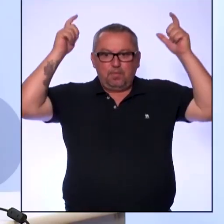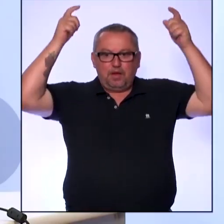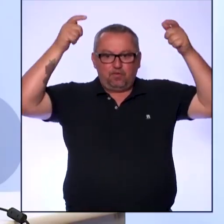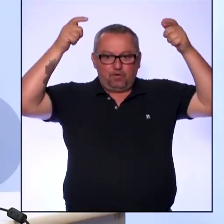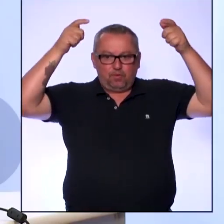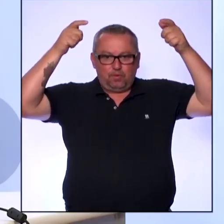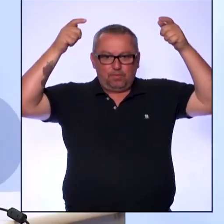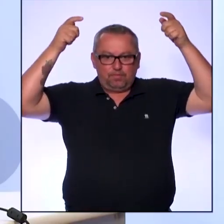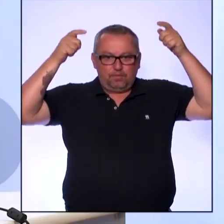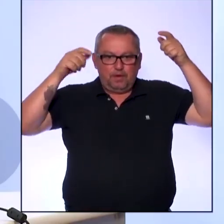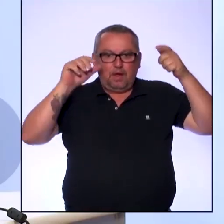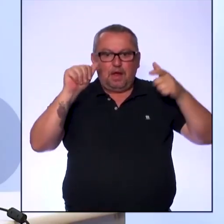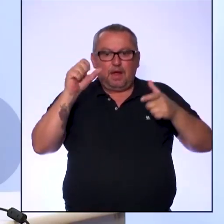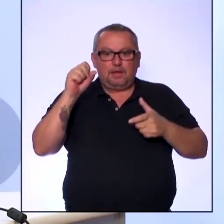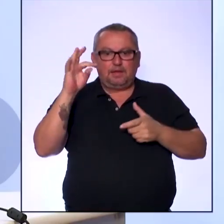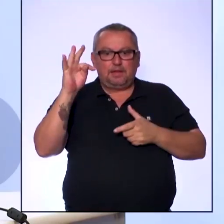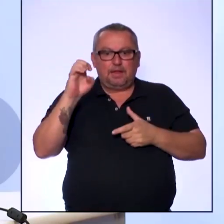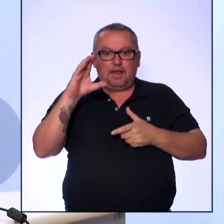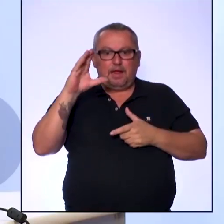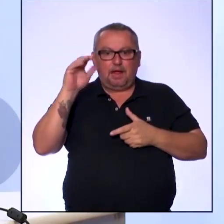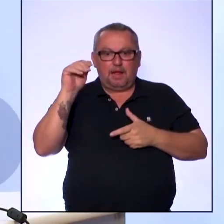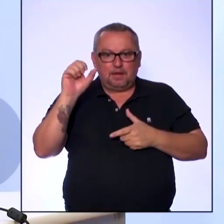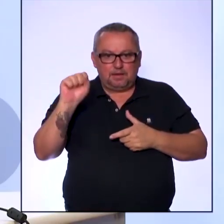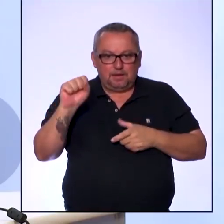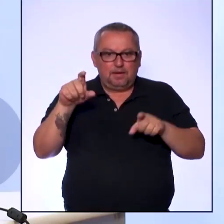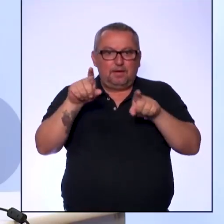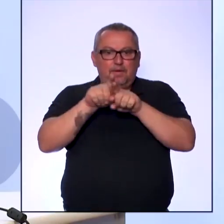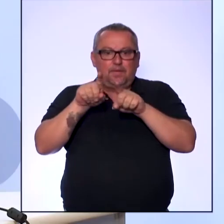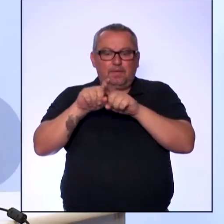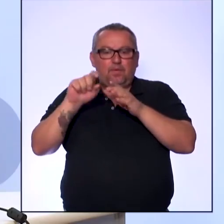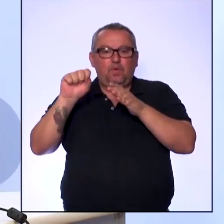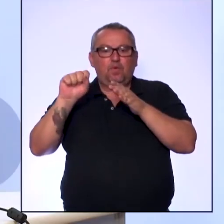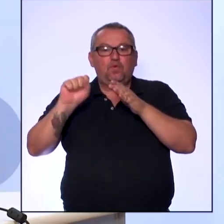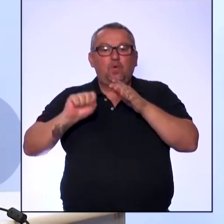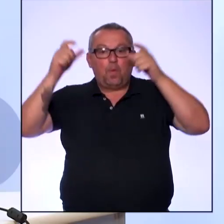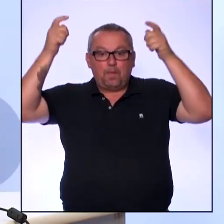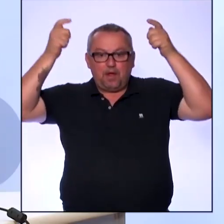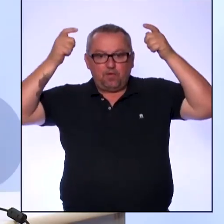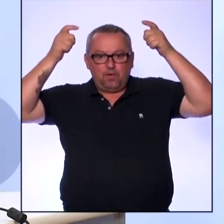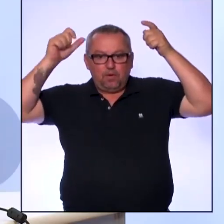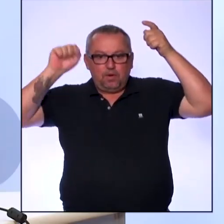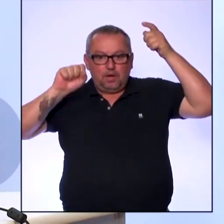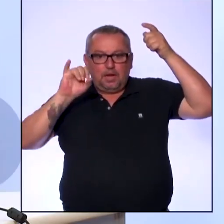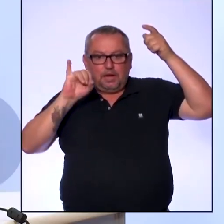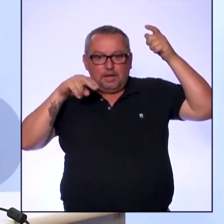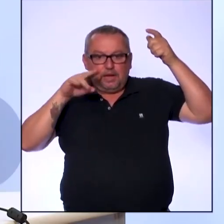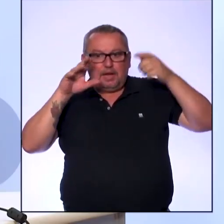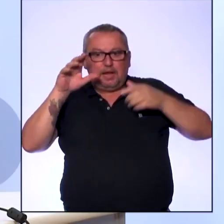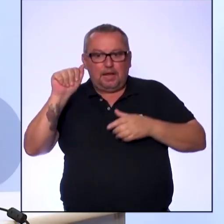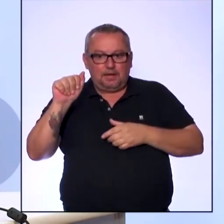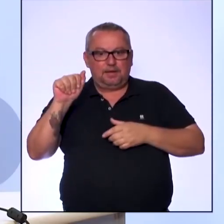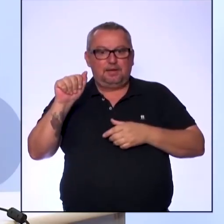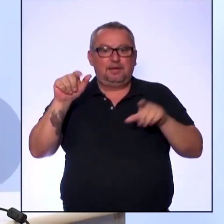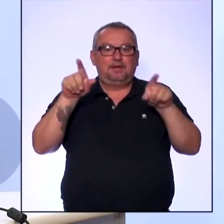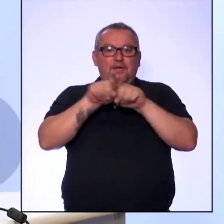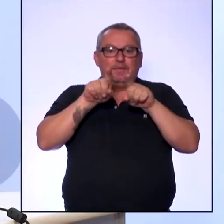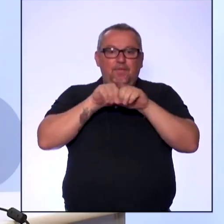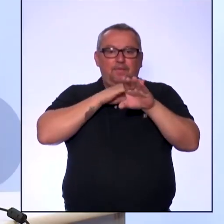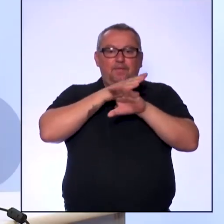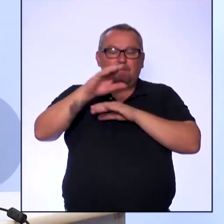é a gente dar a denominação dos próprios povos, como aqui no Brasil, por exemplo. Né? Nós temos até hoje, temos os tupis, né?